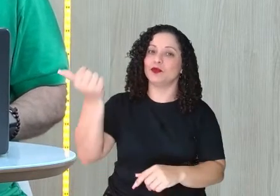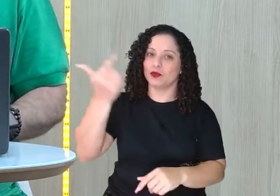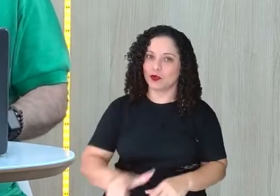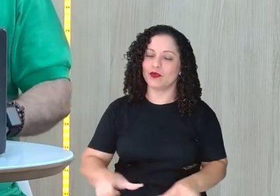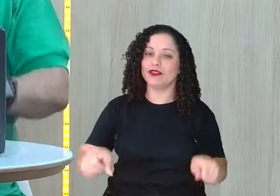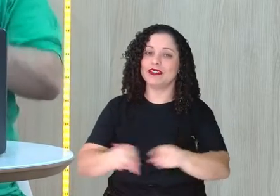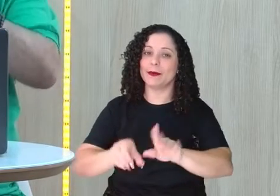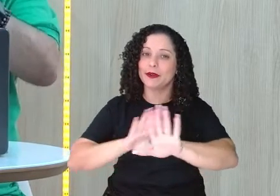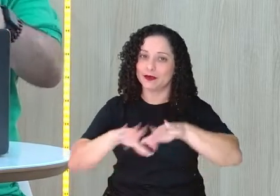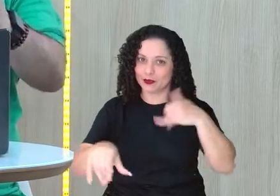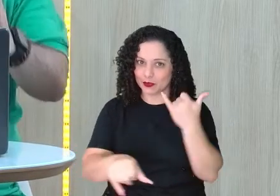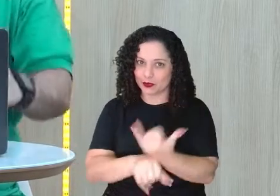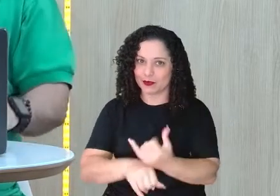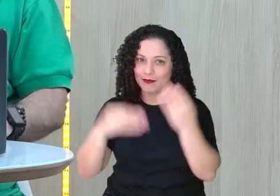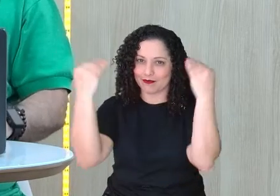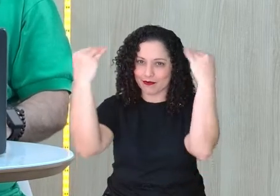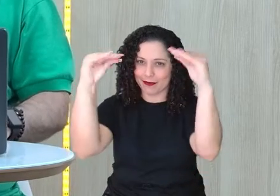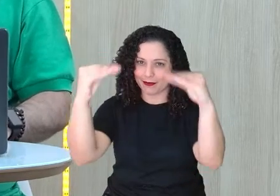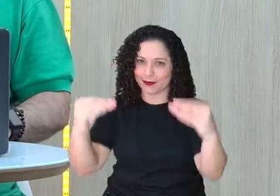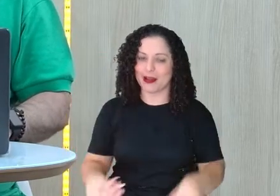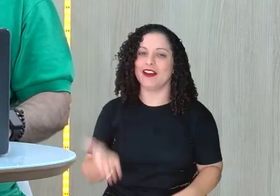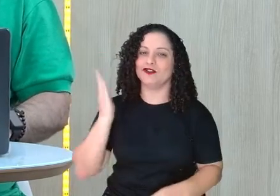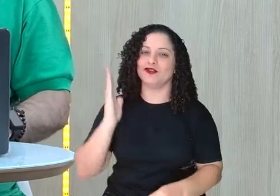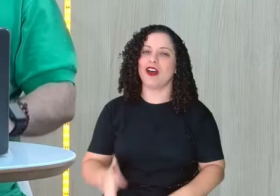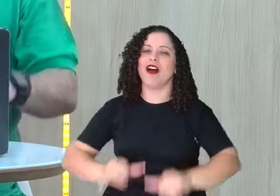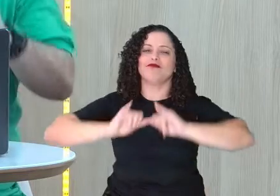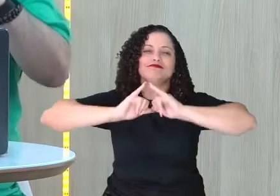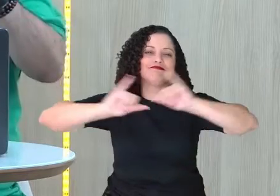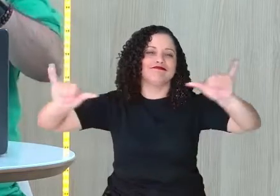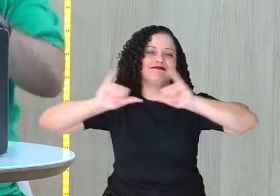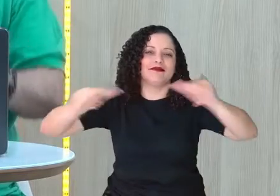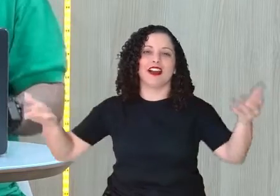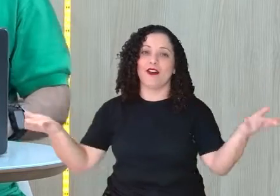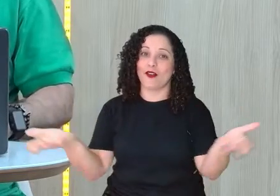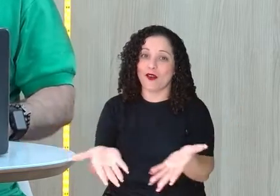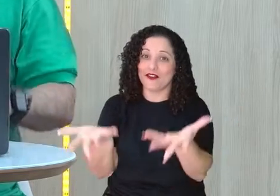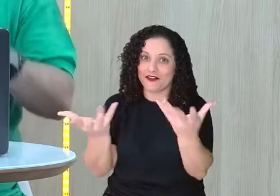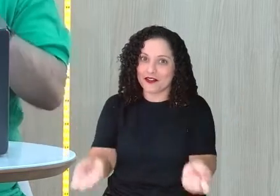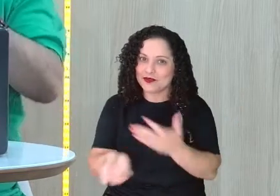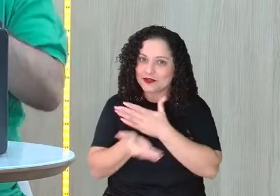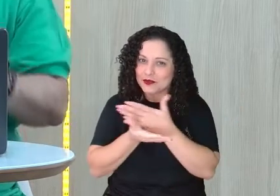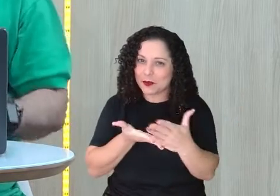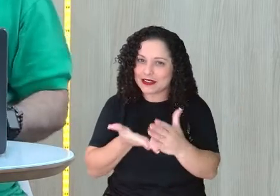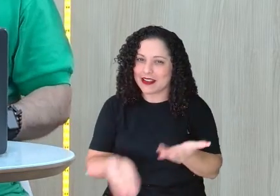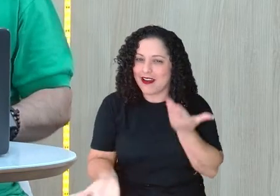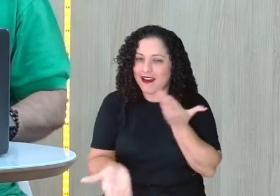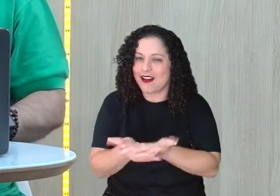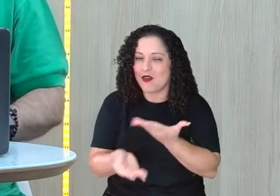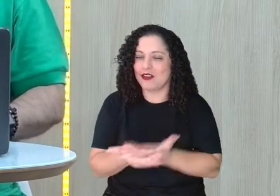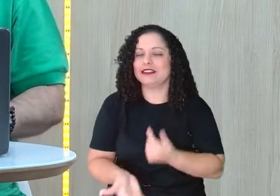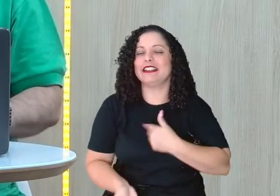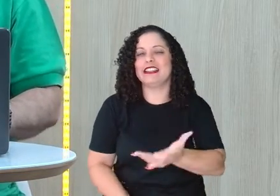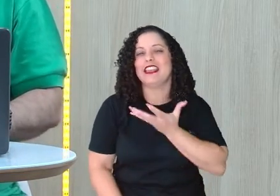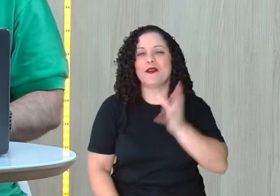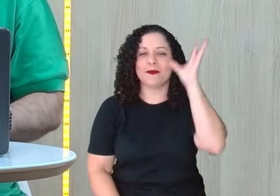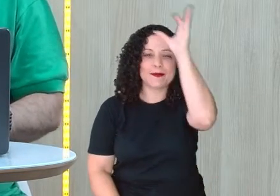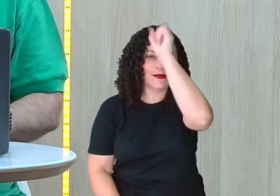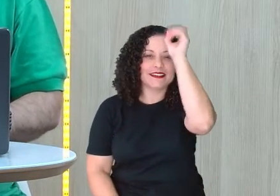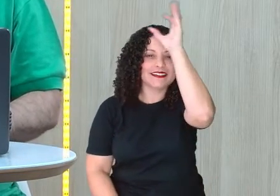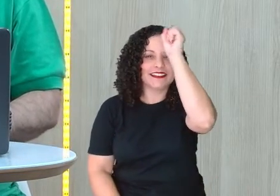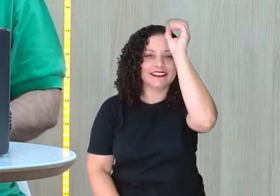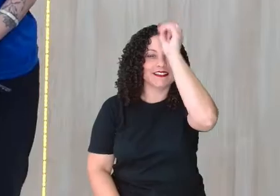no YouTube. Então a gente já fez todo o mechan aqui, né, professora? Pois é. Então vamos para a aula que eu estou curioso aqui para aprender aqui com a professora